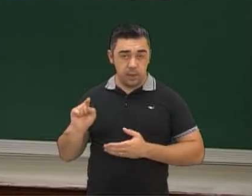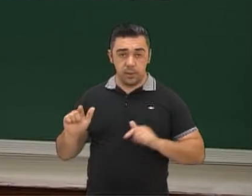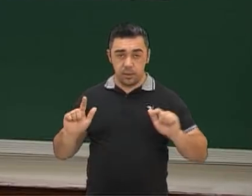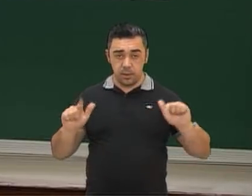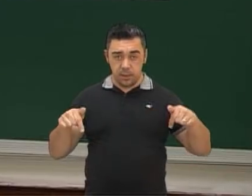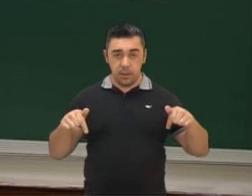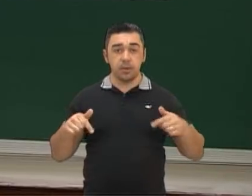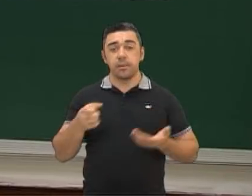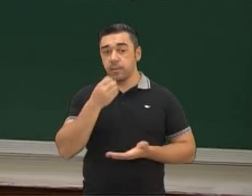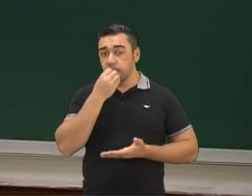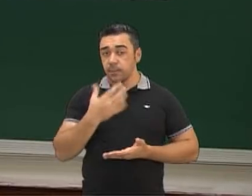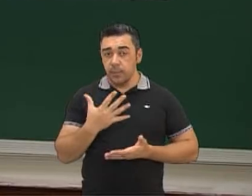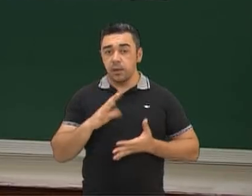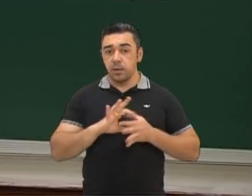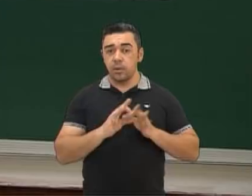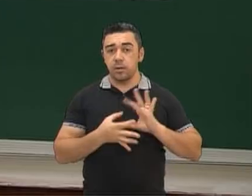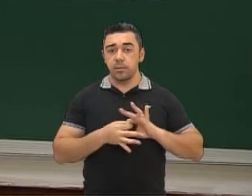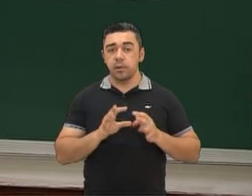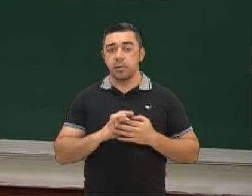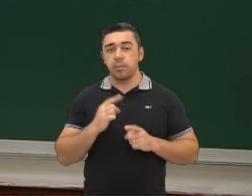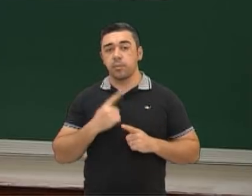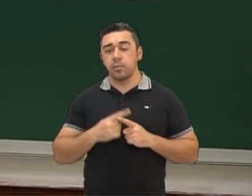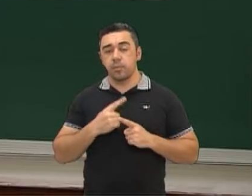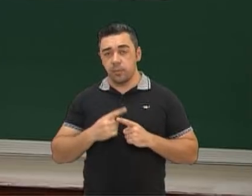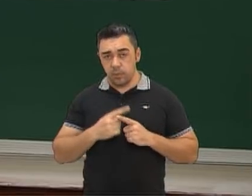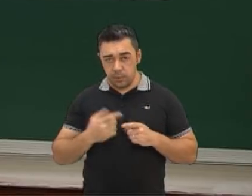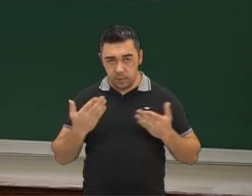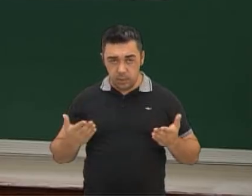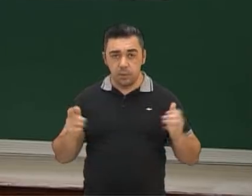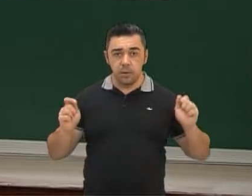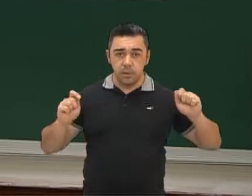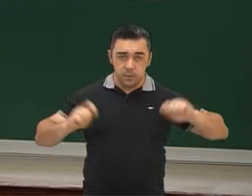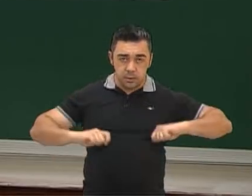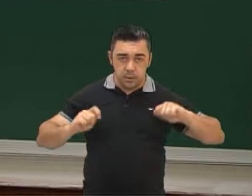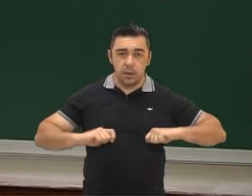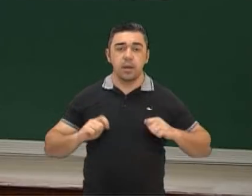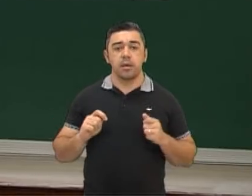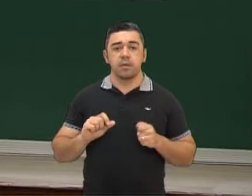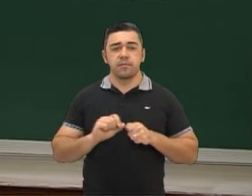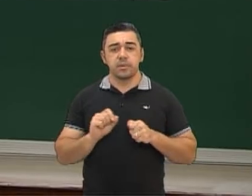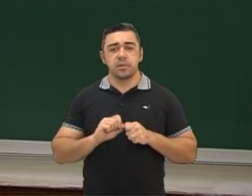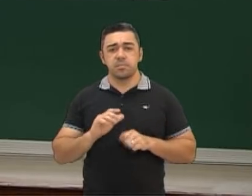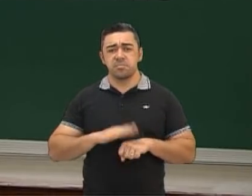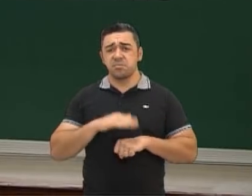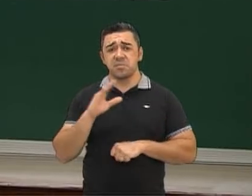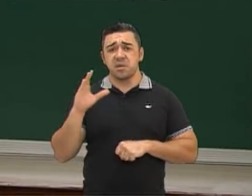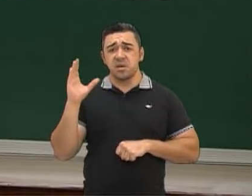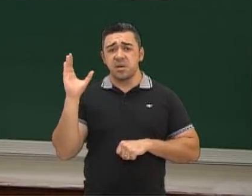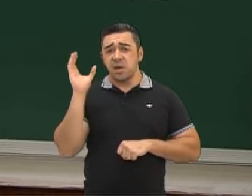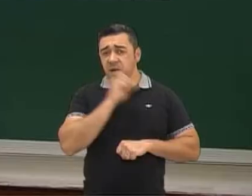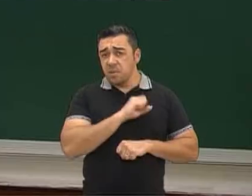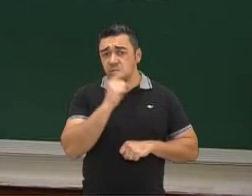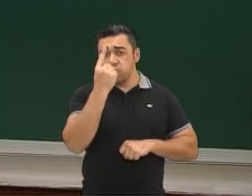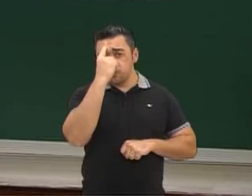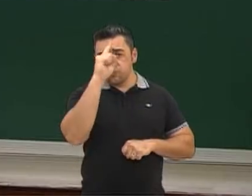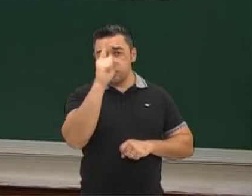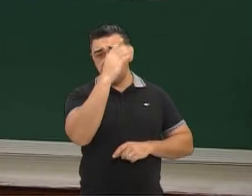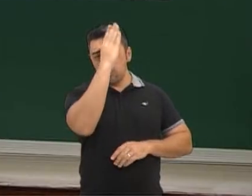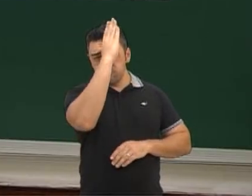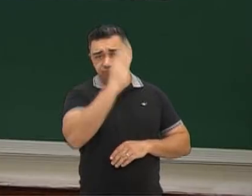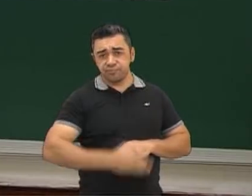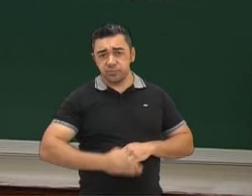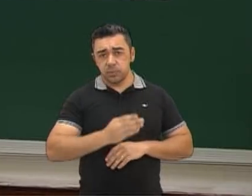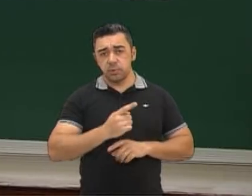se deu tão bem na Olimpíada exatamente por causa dessa possibilidade de você fazer o torneio todo em um dia.